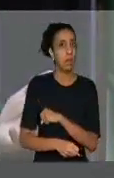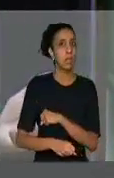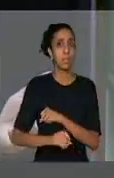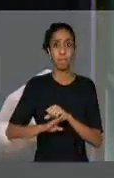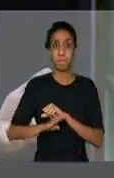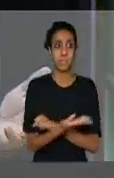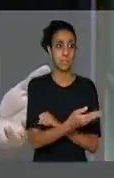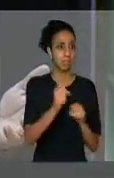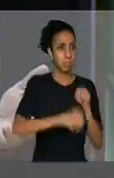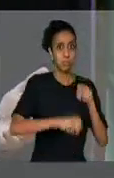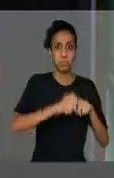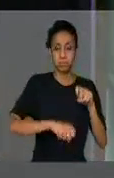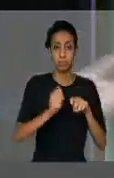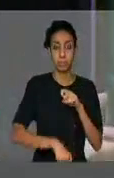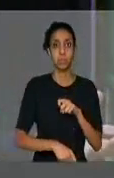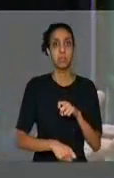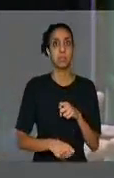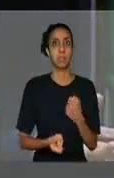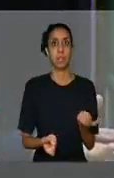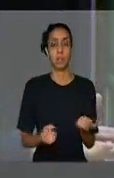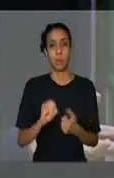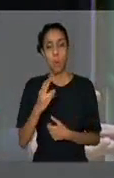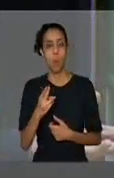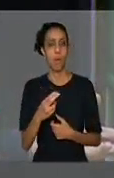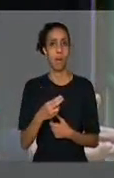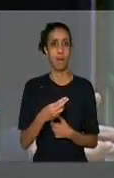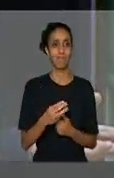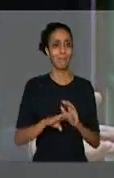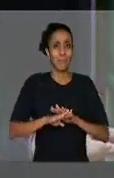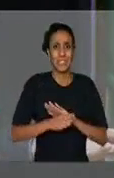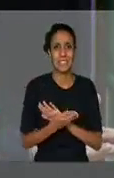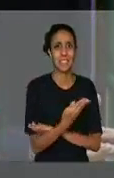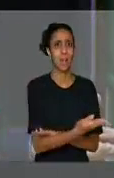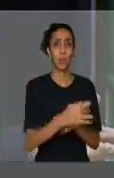compulsiva, um maníaco,